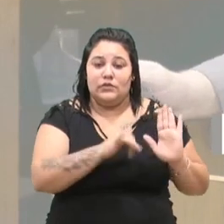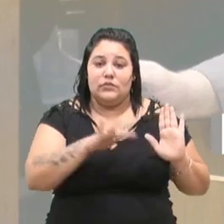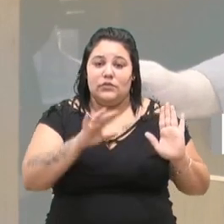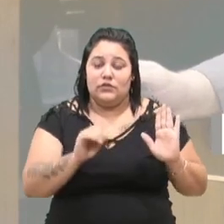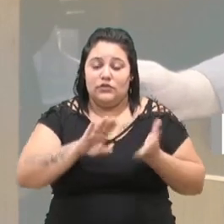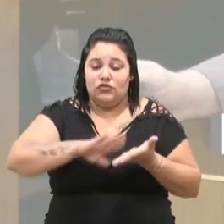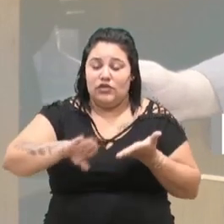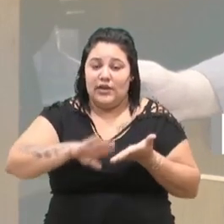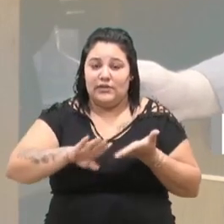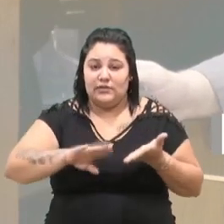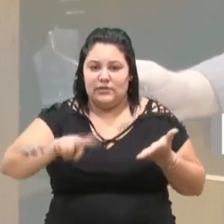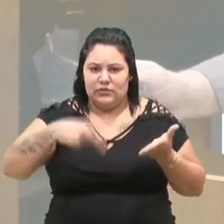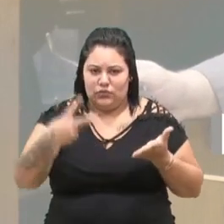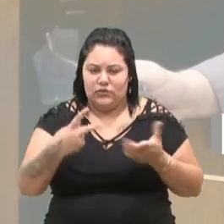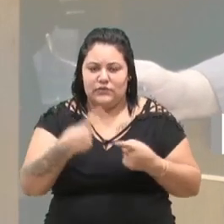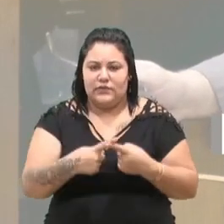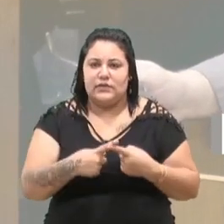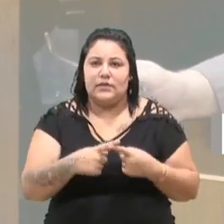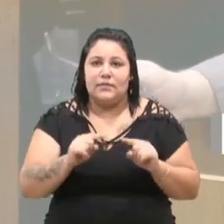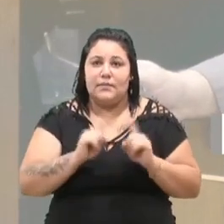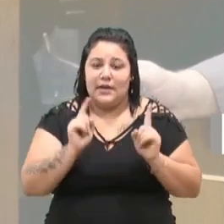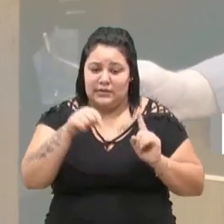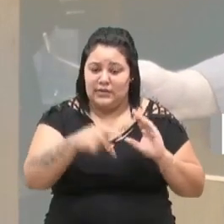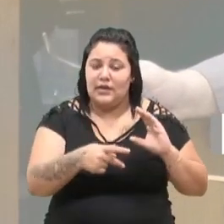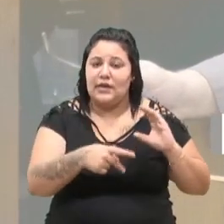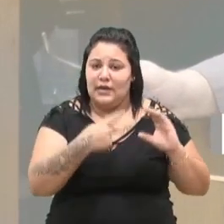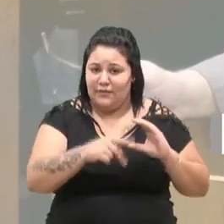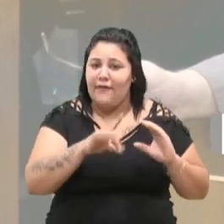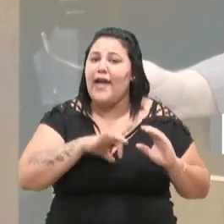mesmo, mas essa casa aqui vai ter trabalho.